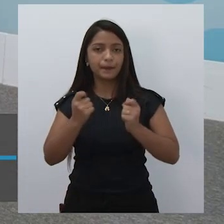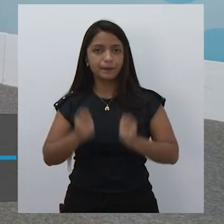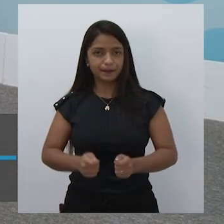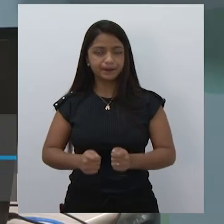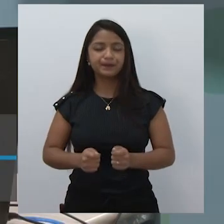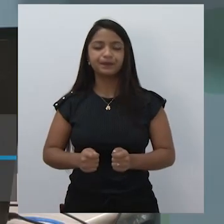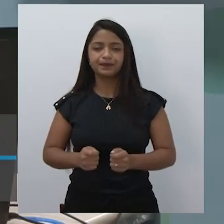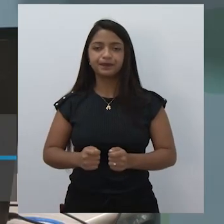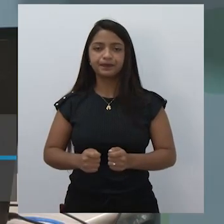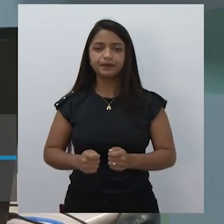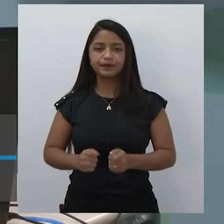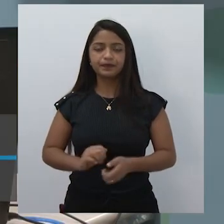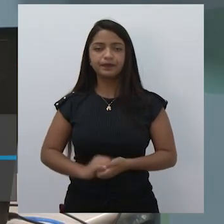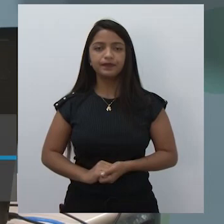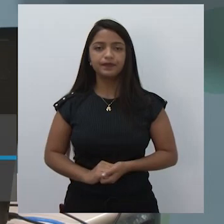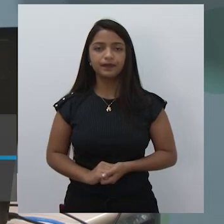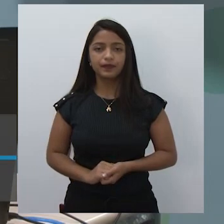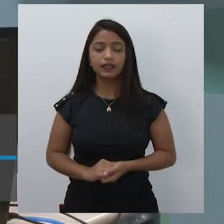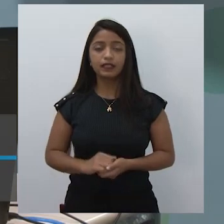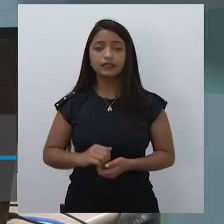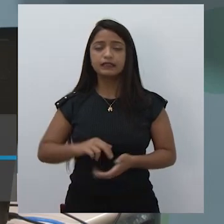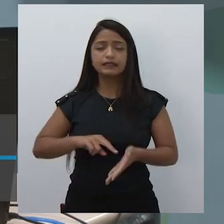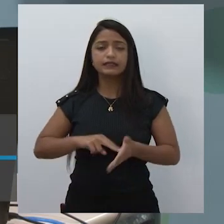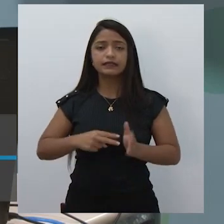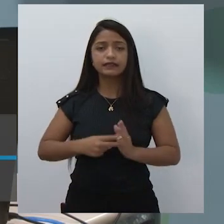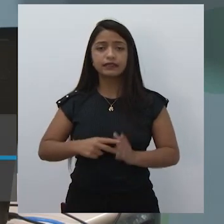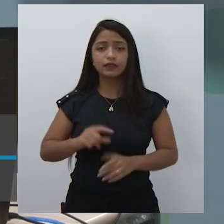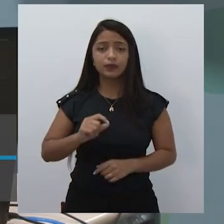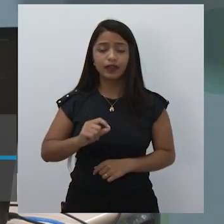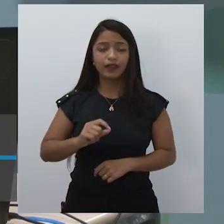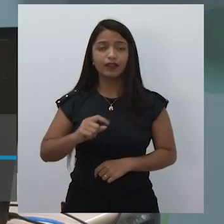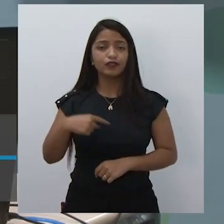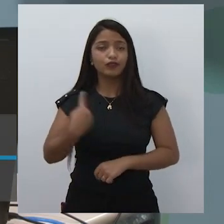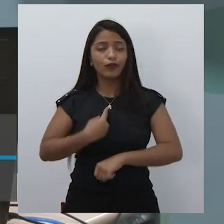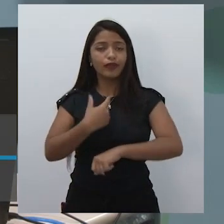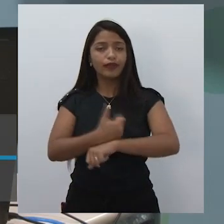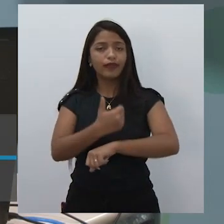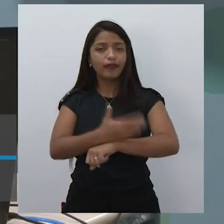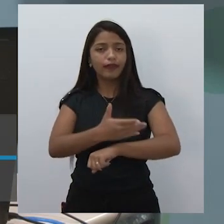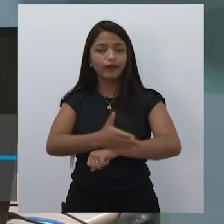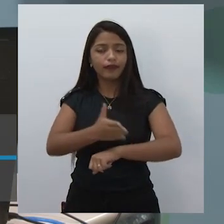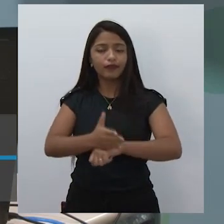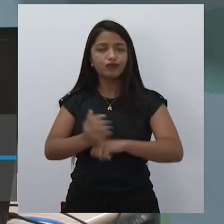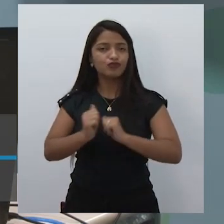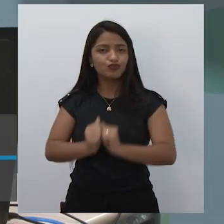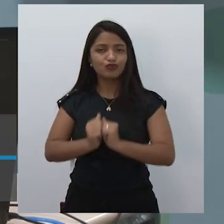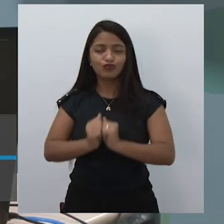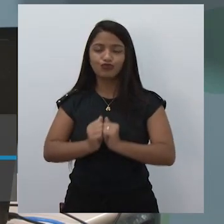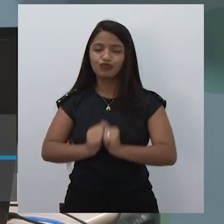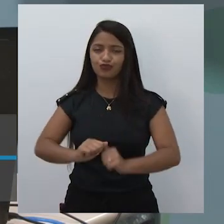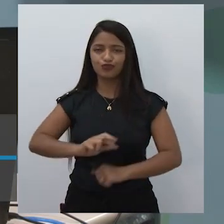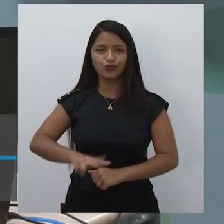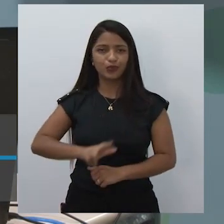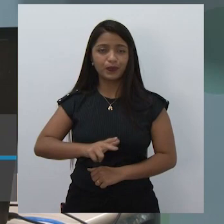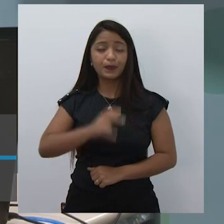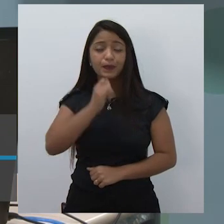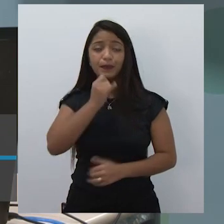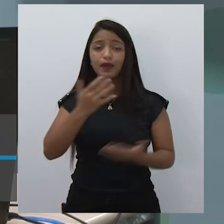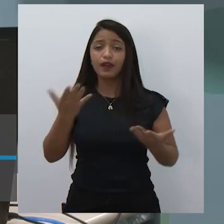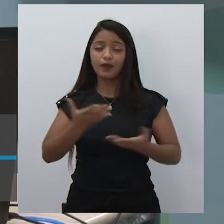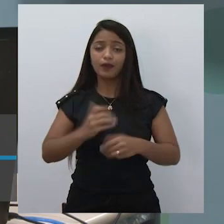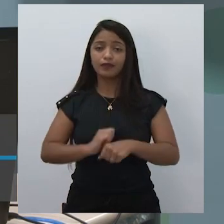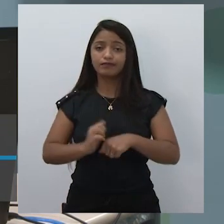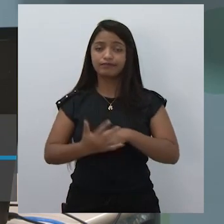sentido, é o sentido de que nós não temos o tempo todo juntos, né? Veja nesse momento de pandemia que nós estamos vivendo,